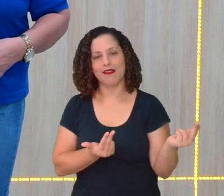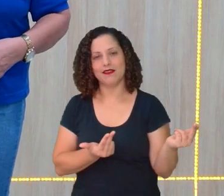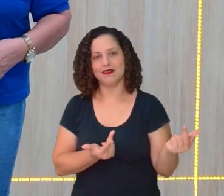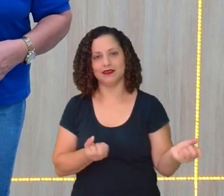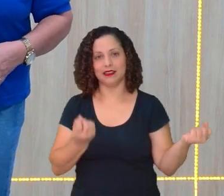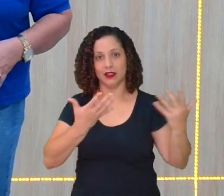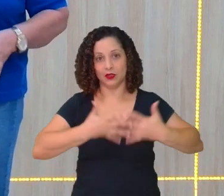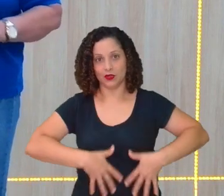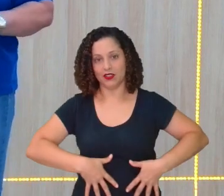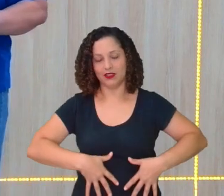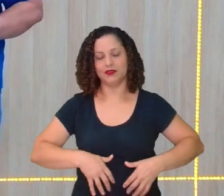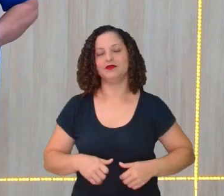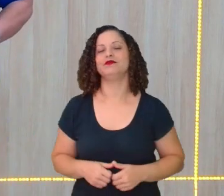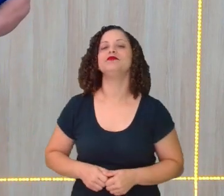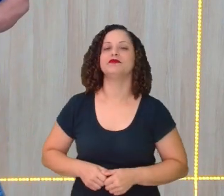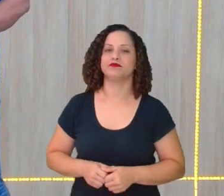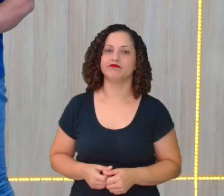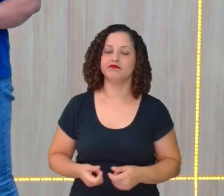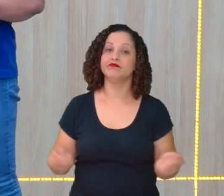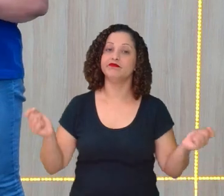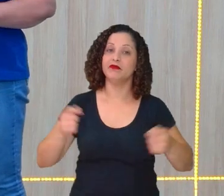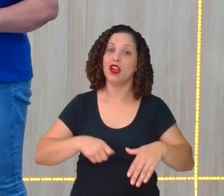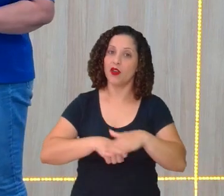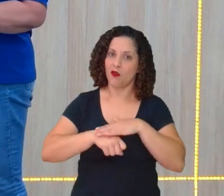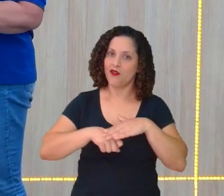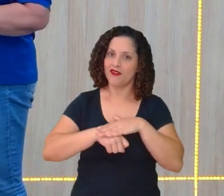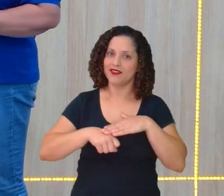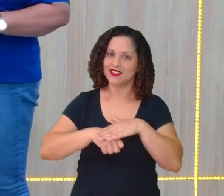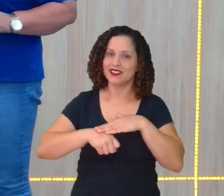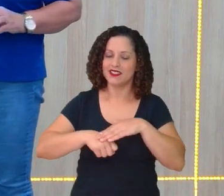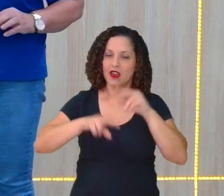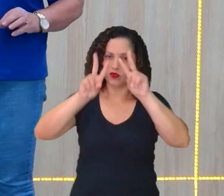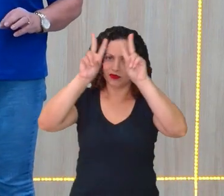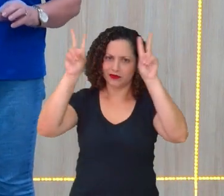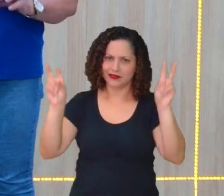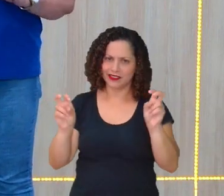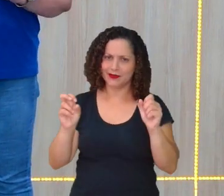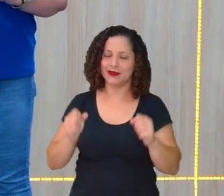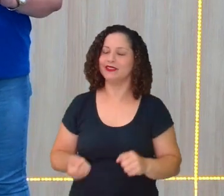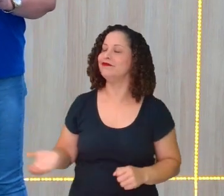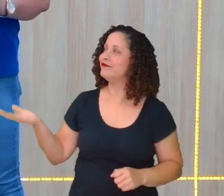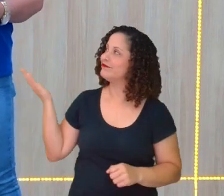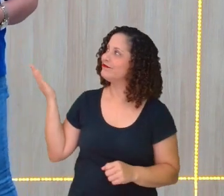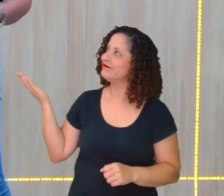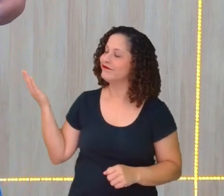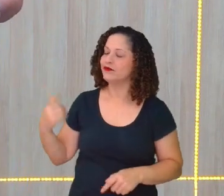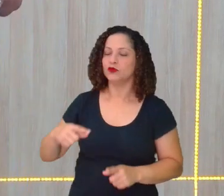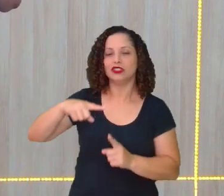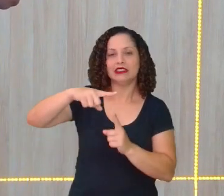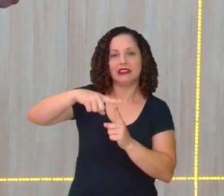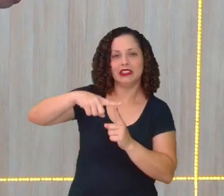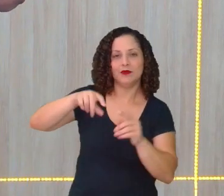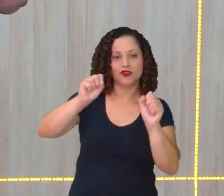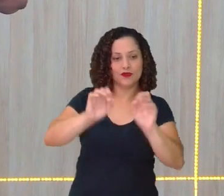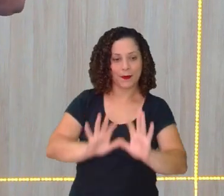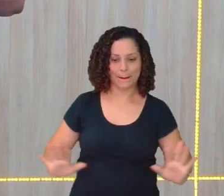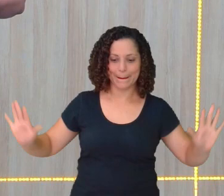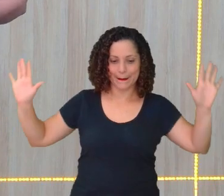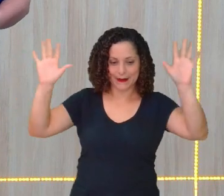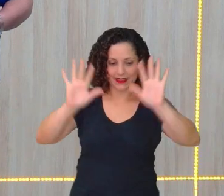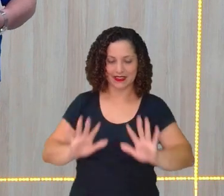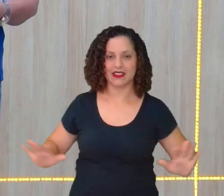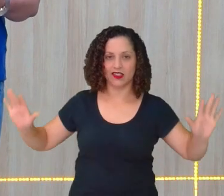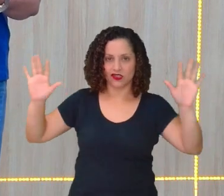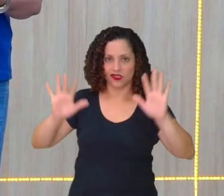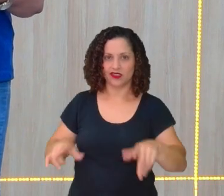área urbana. Então, a gente vai conversar também a respeito hoje dessas paisagens que são, muitas vezes,